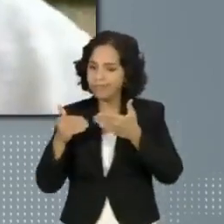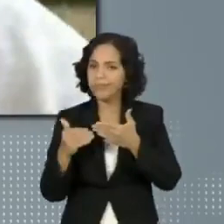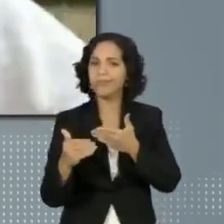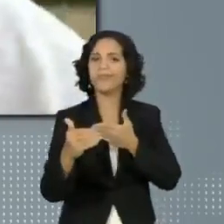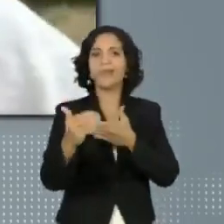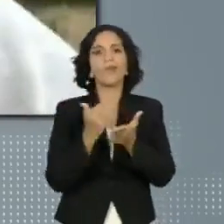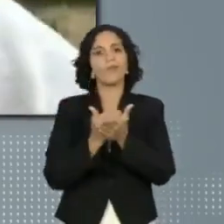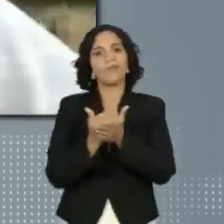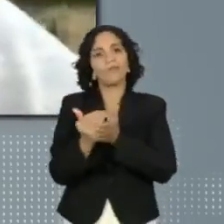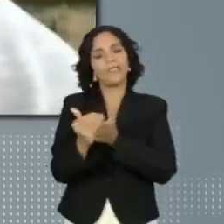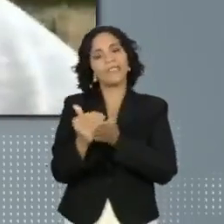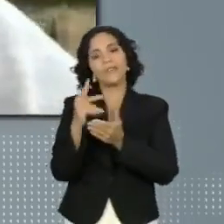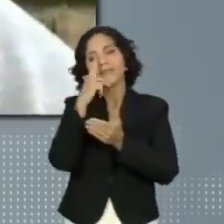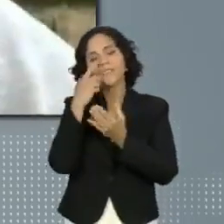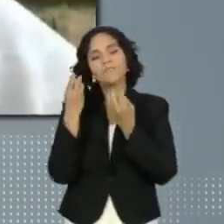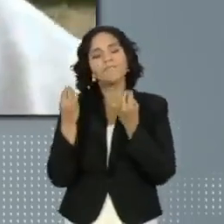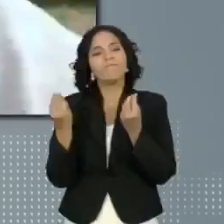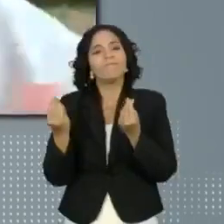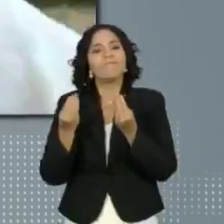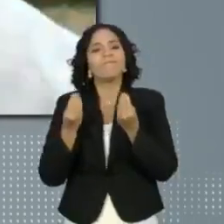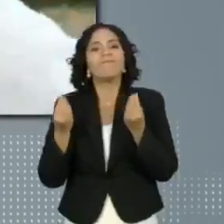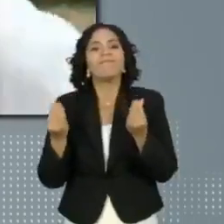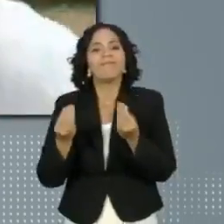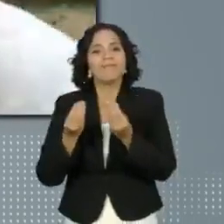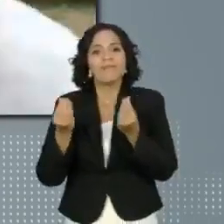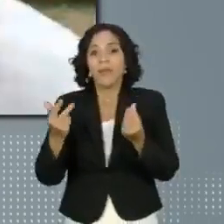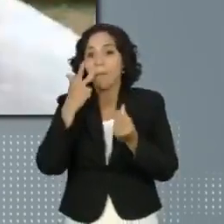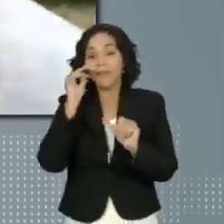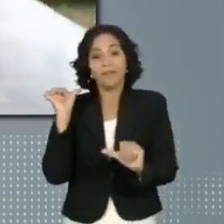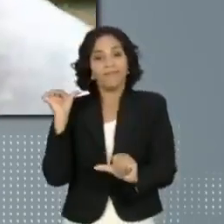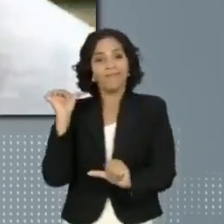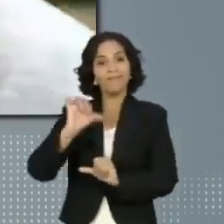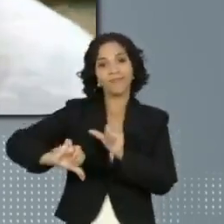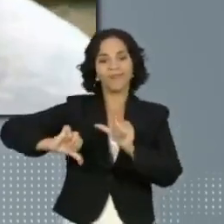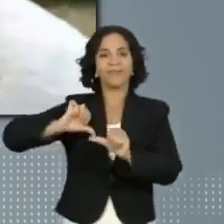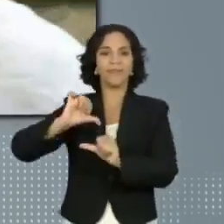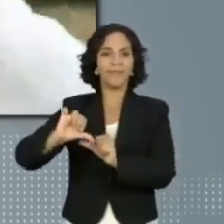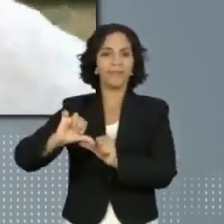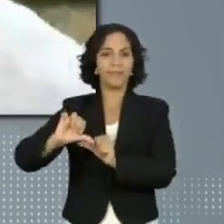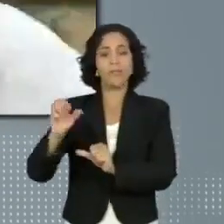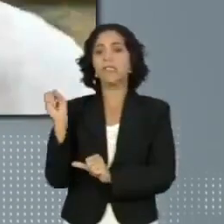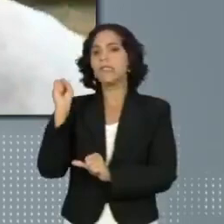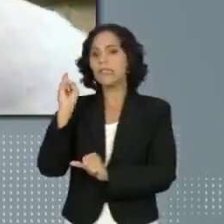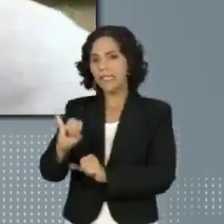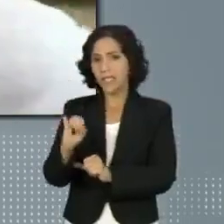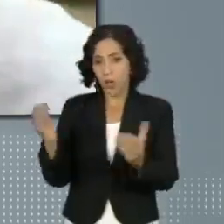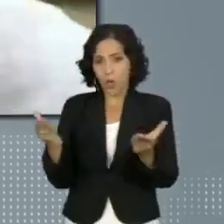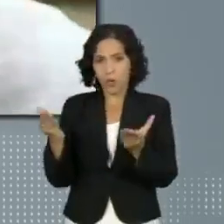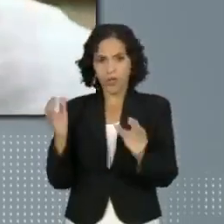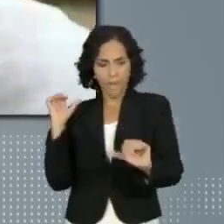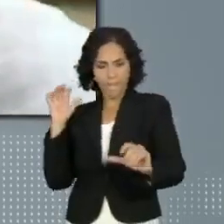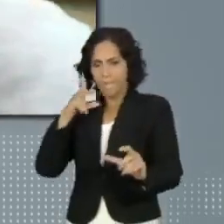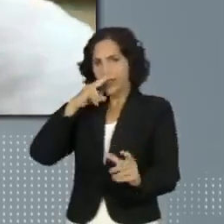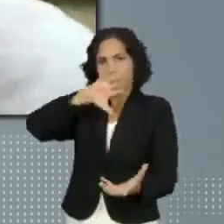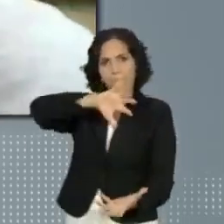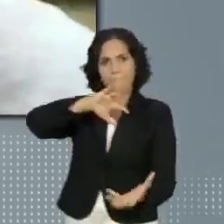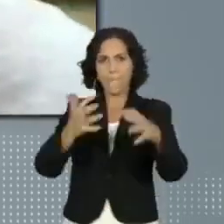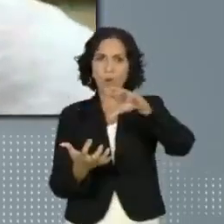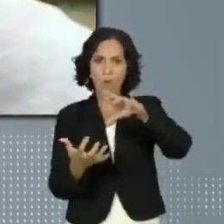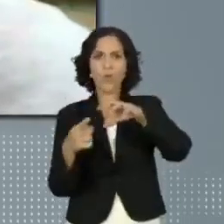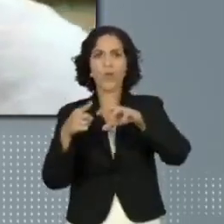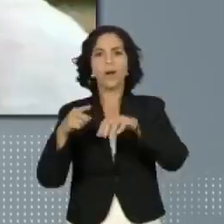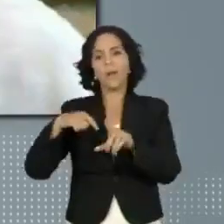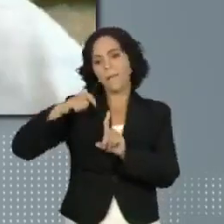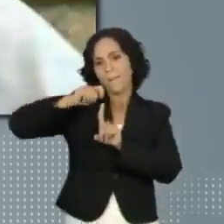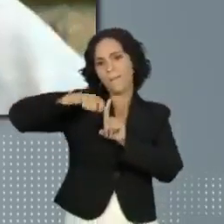sabor, assim, do gosto pela transformação. Se a gente pôde se transformar tão radicalmente nesses